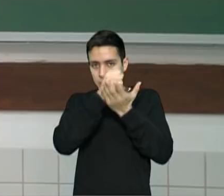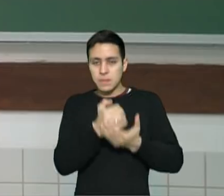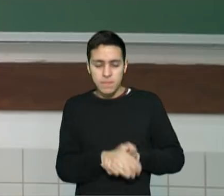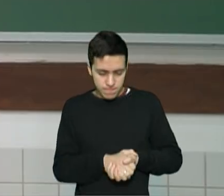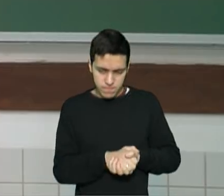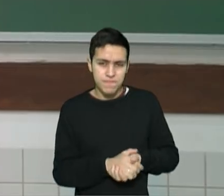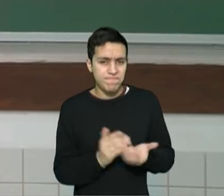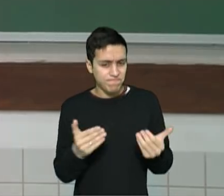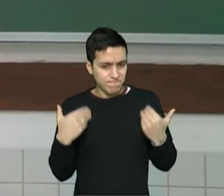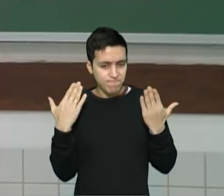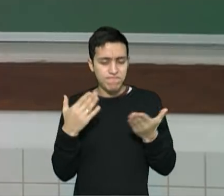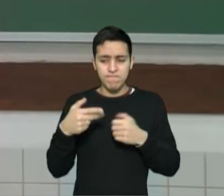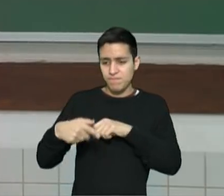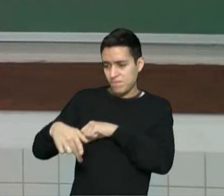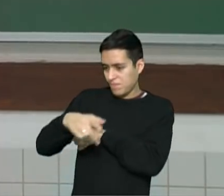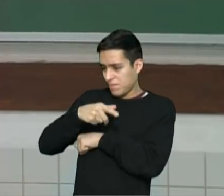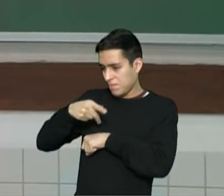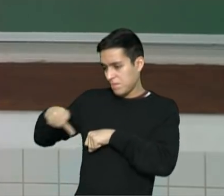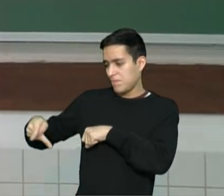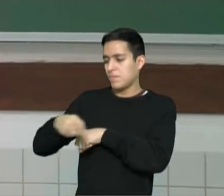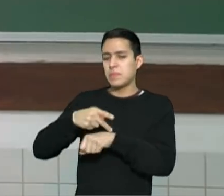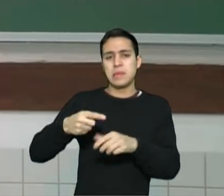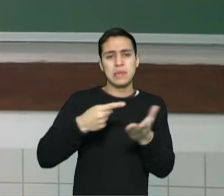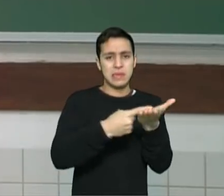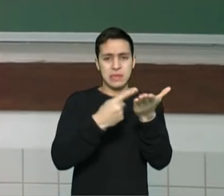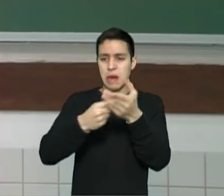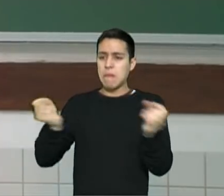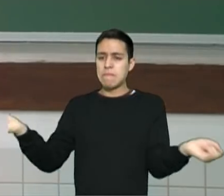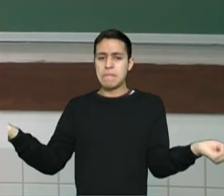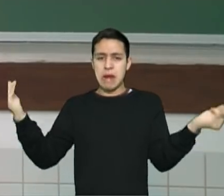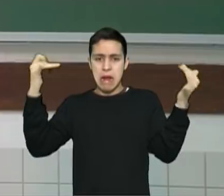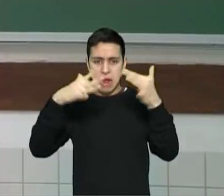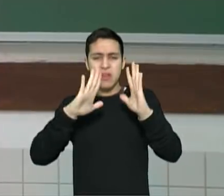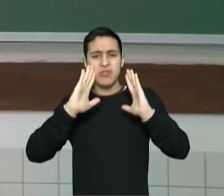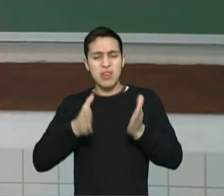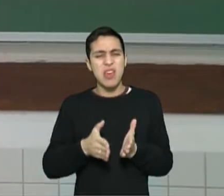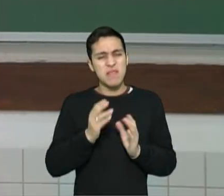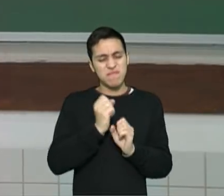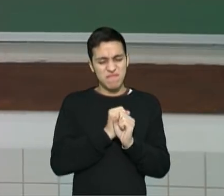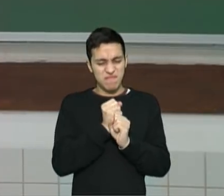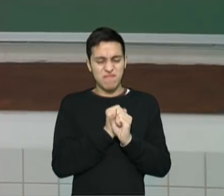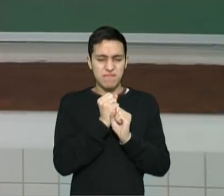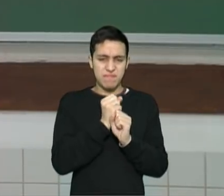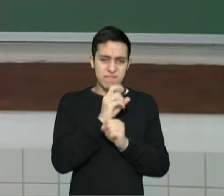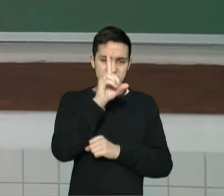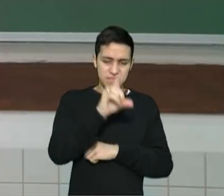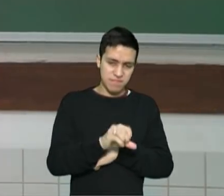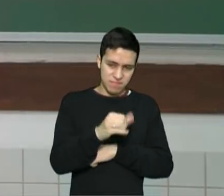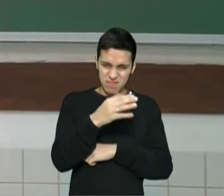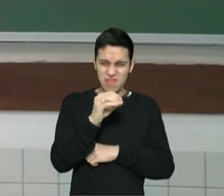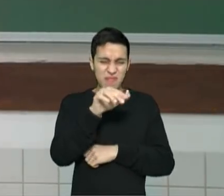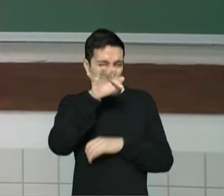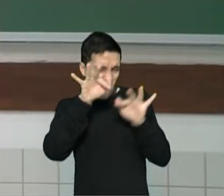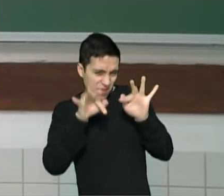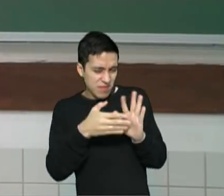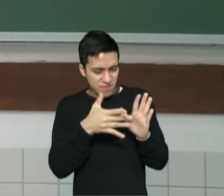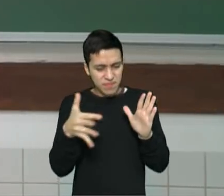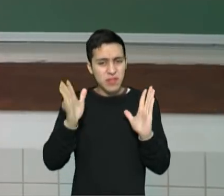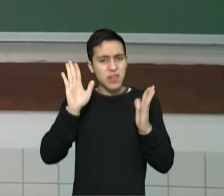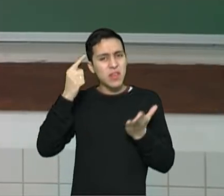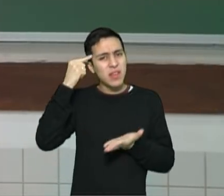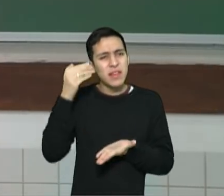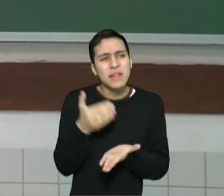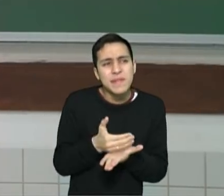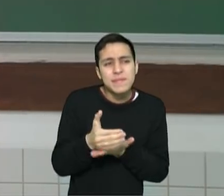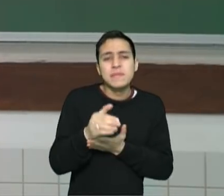os países se reuniram, isso já desde o finalzinho da década de 60, e já estão pensando, primeiro